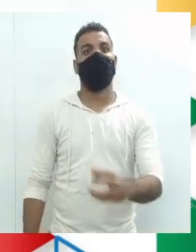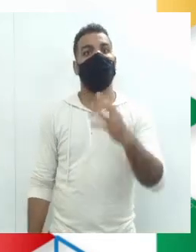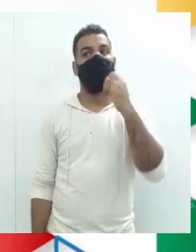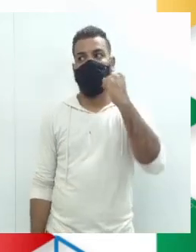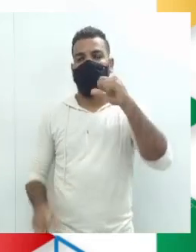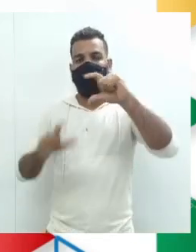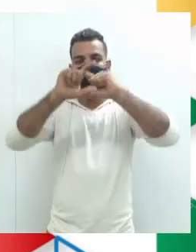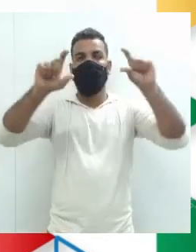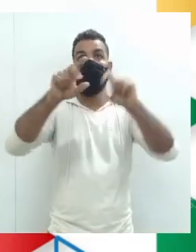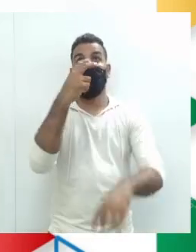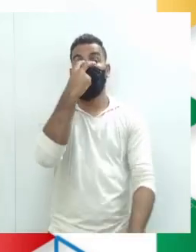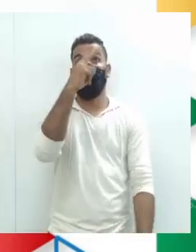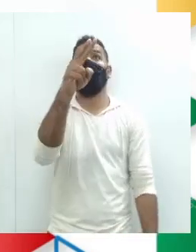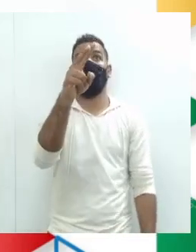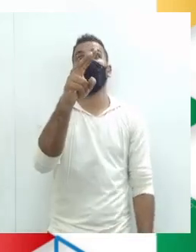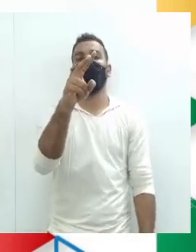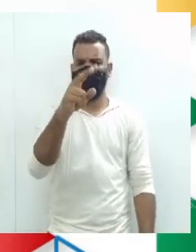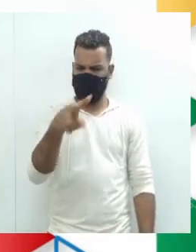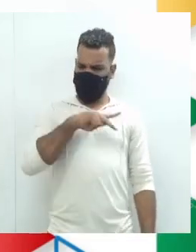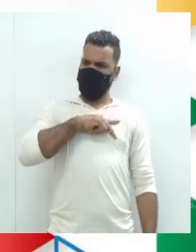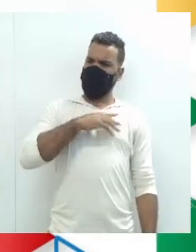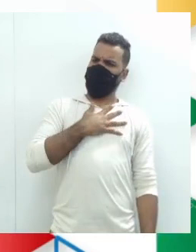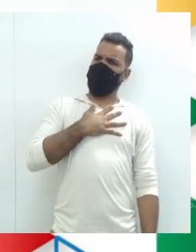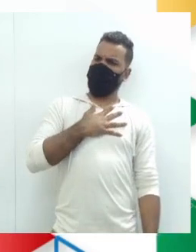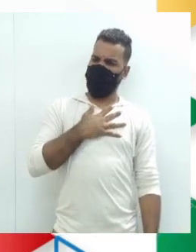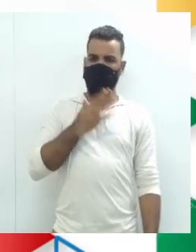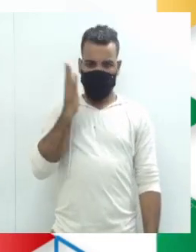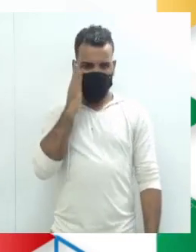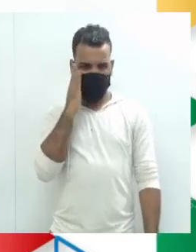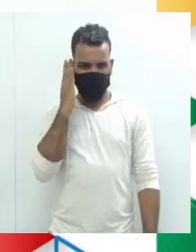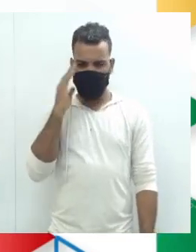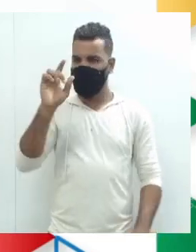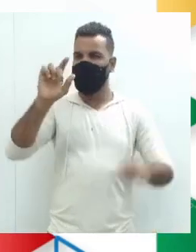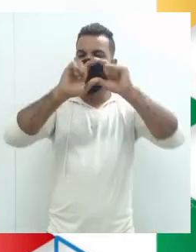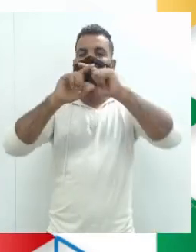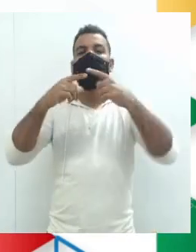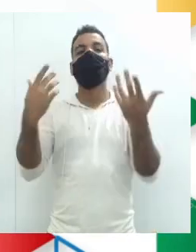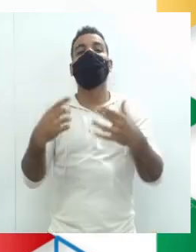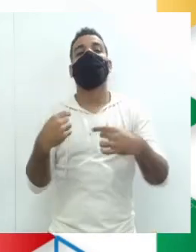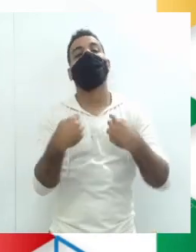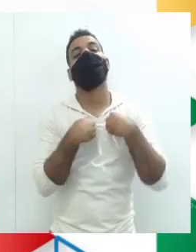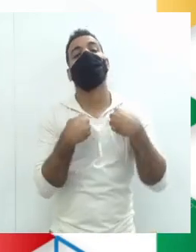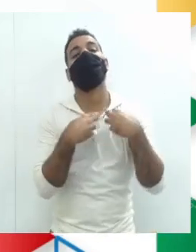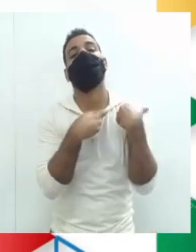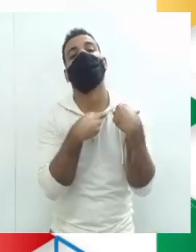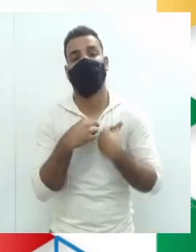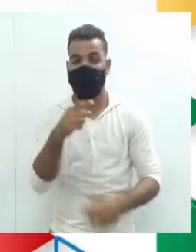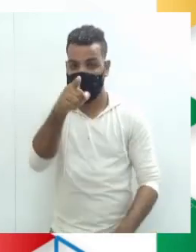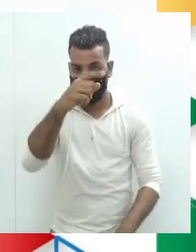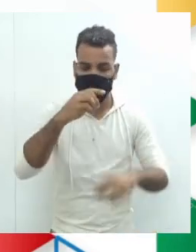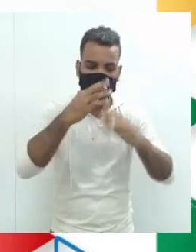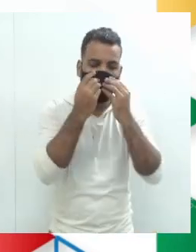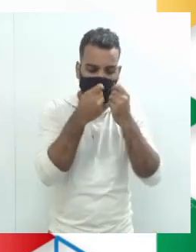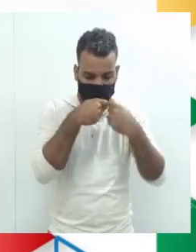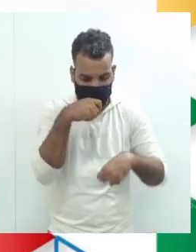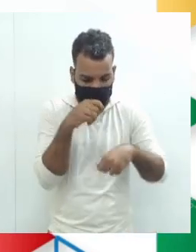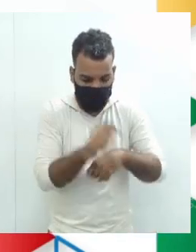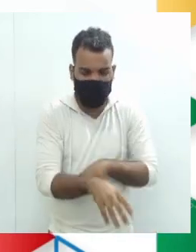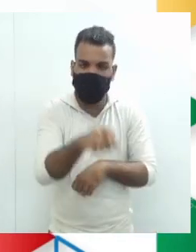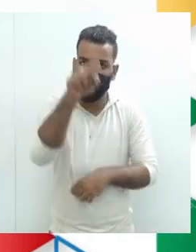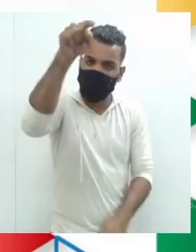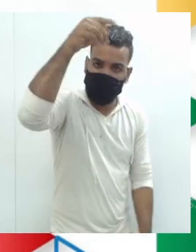frase de impacto. Tá mostrando aí pra gente que o lixo que a gente produz é de nossa responsabilidade. Que o lixo que a gente